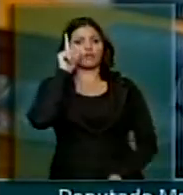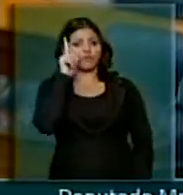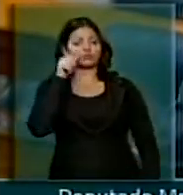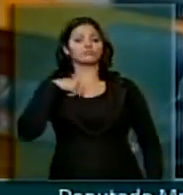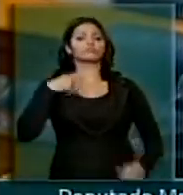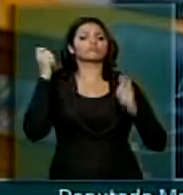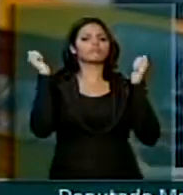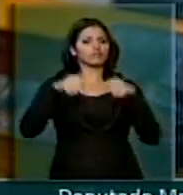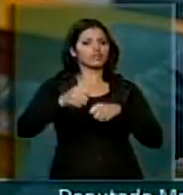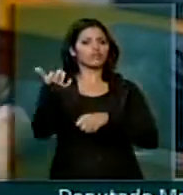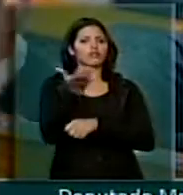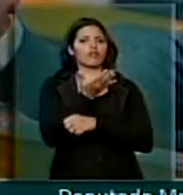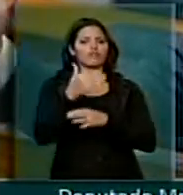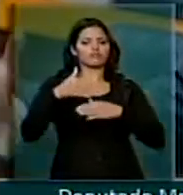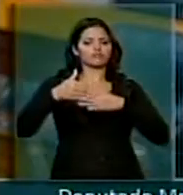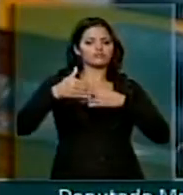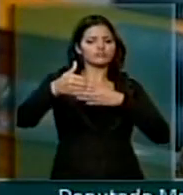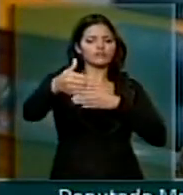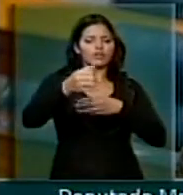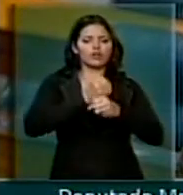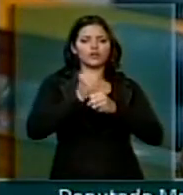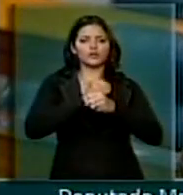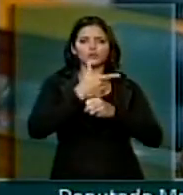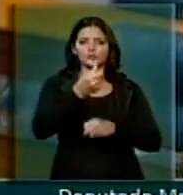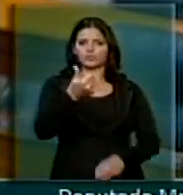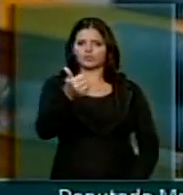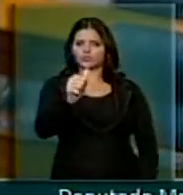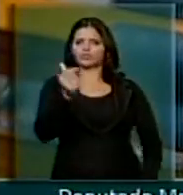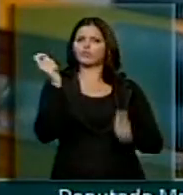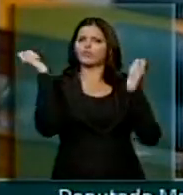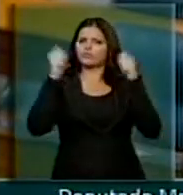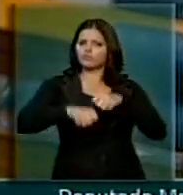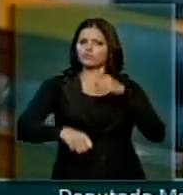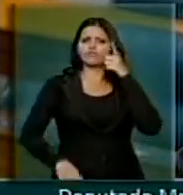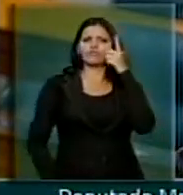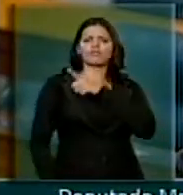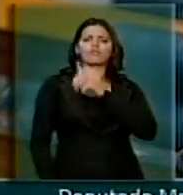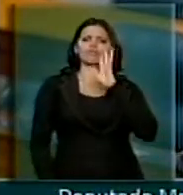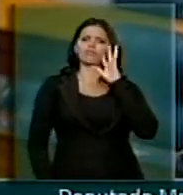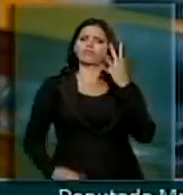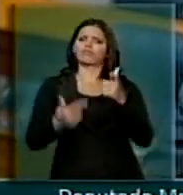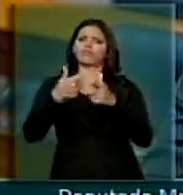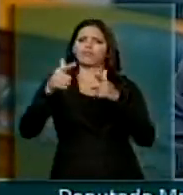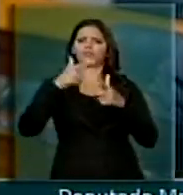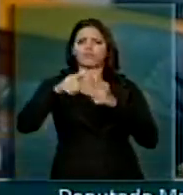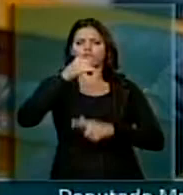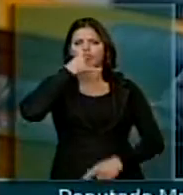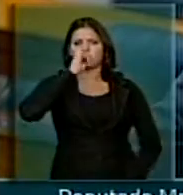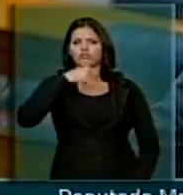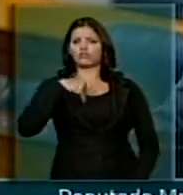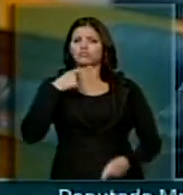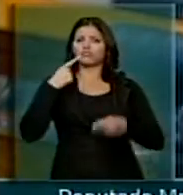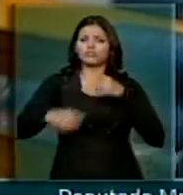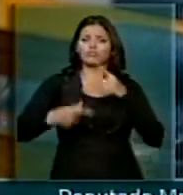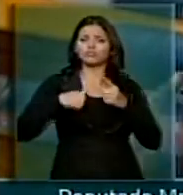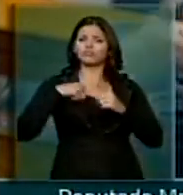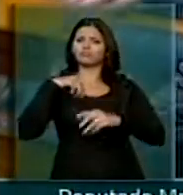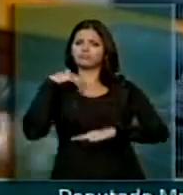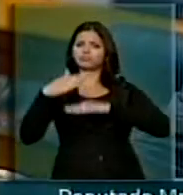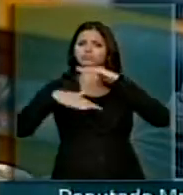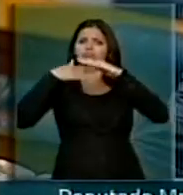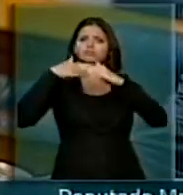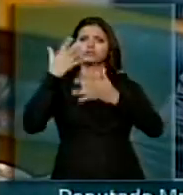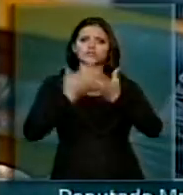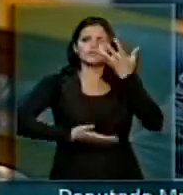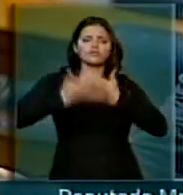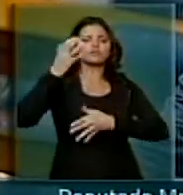efetivamente no decorrer desse ano consiga se resolver essa falta de abastecimento que tem impedido o desenvolvimento do nosso Estado. E por